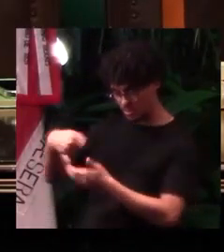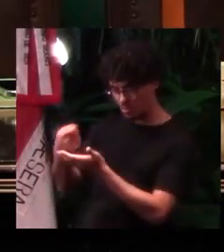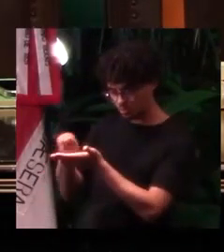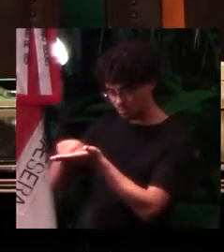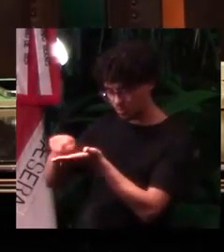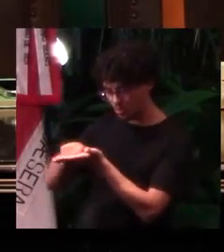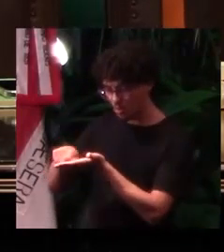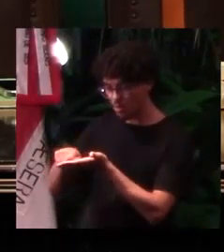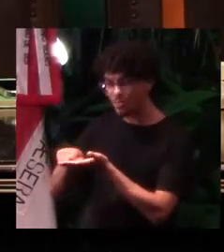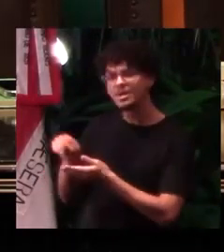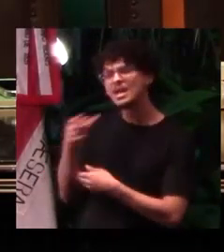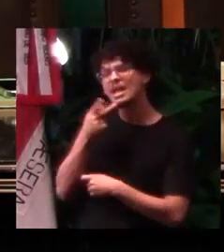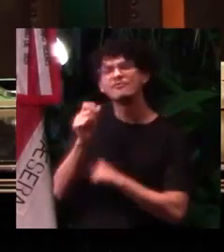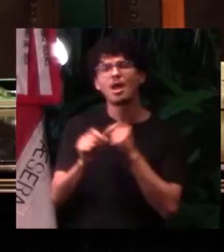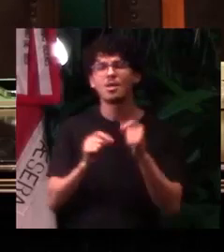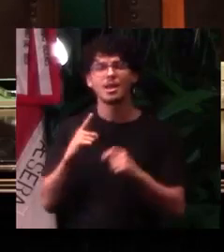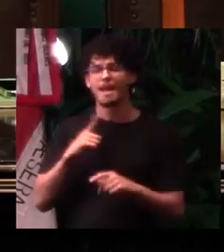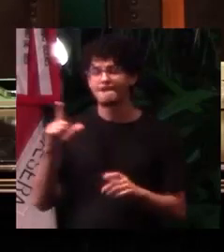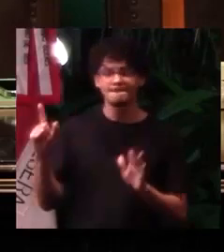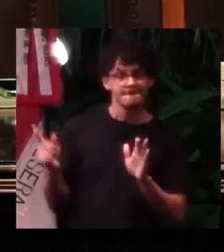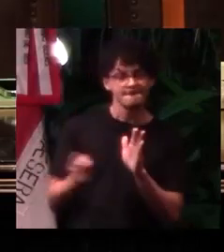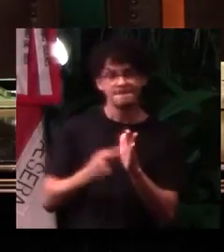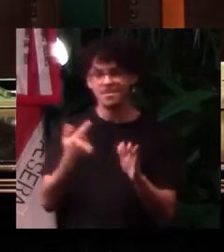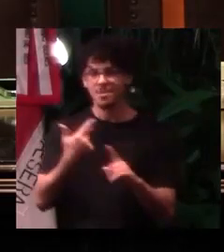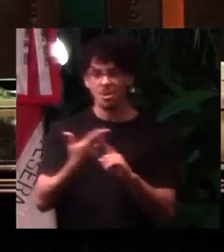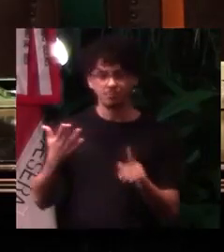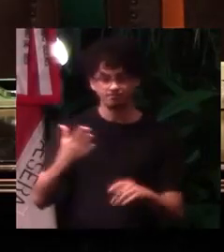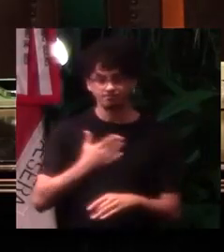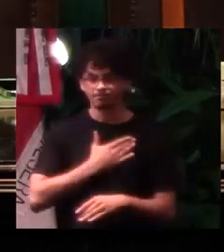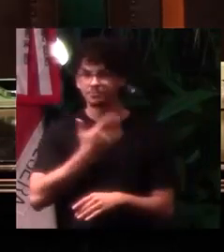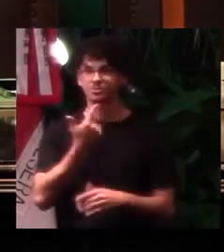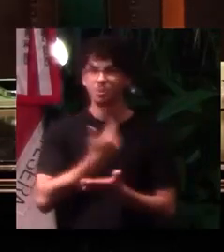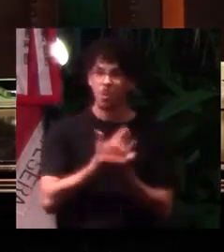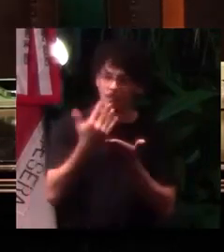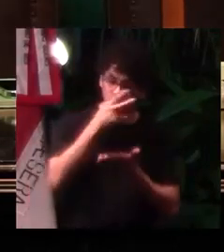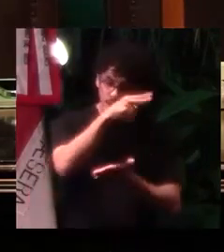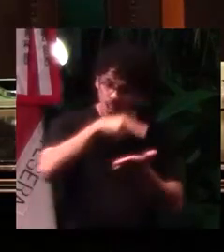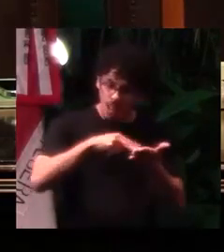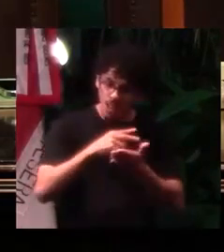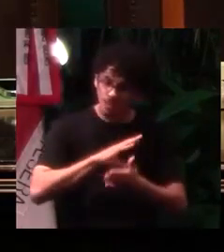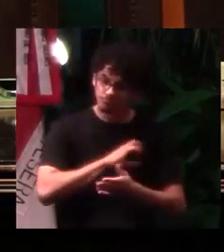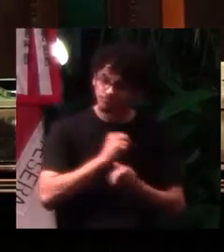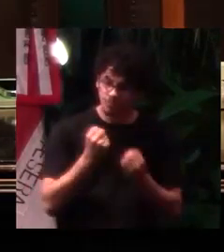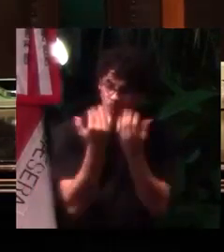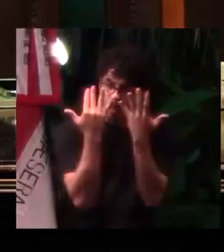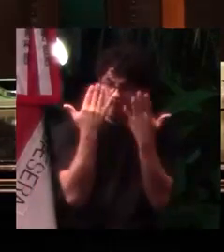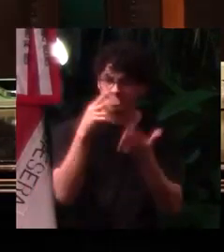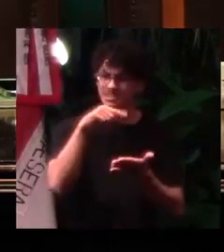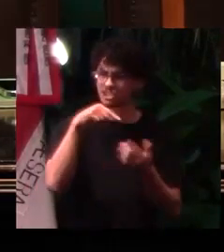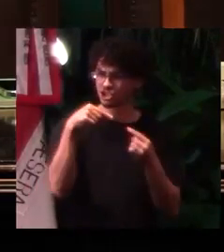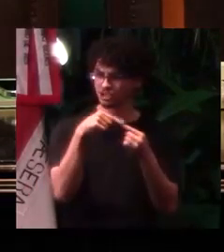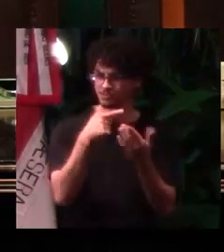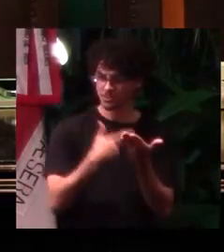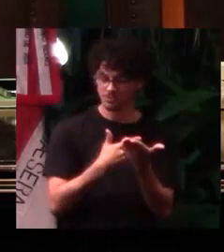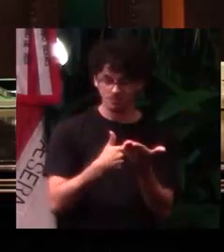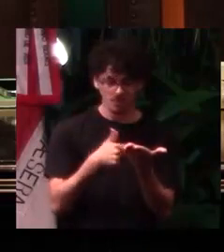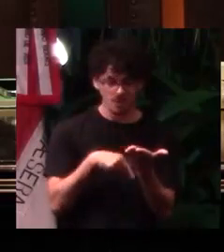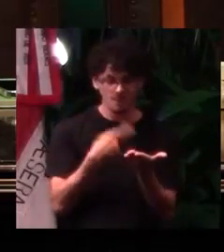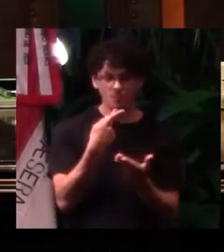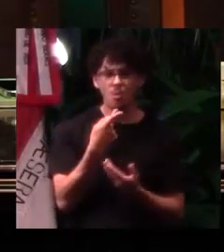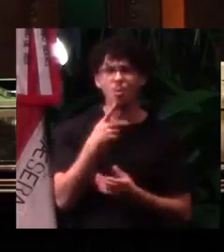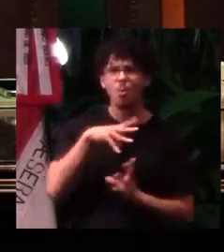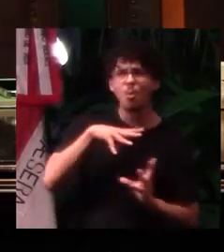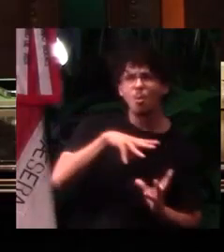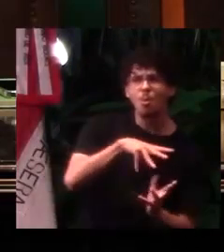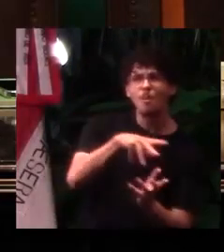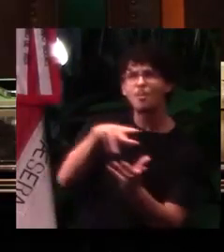que a primeira coisa que o impactou quando começou a ler romances é que ele percebeu que o mundo não tinha um